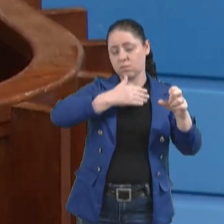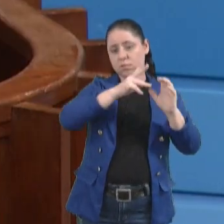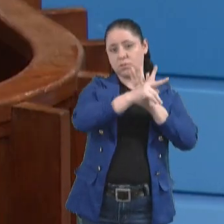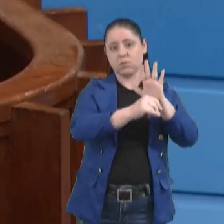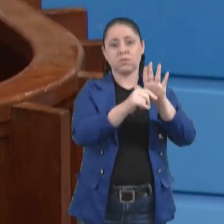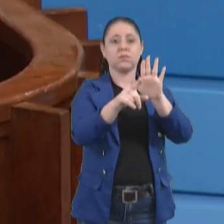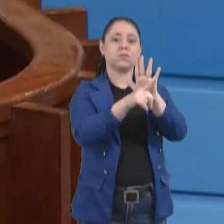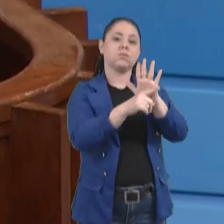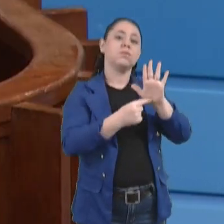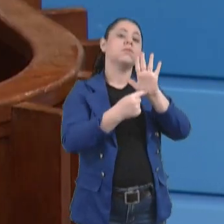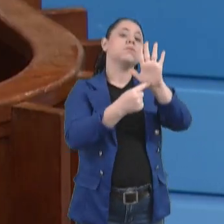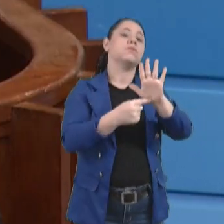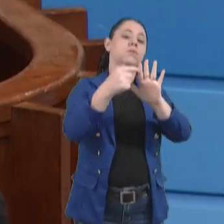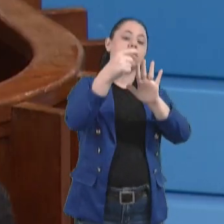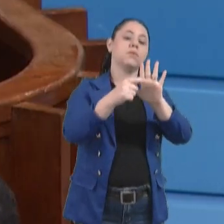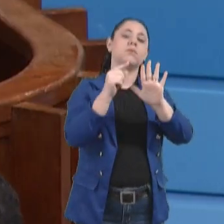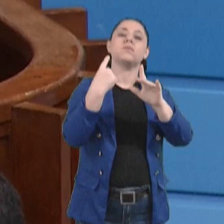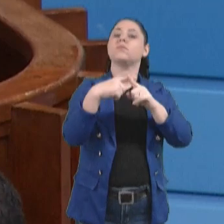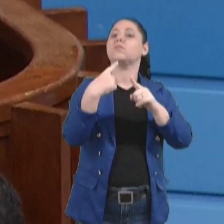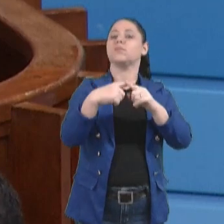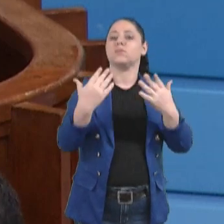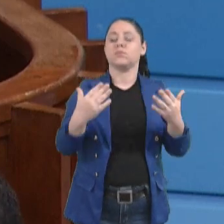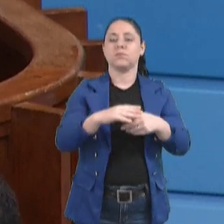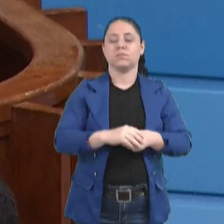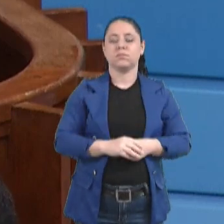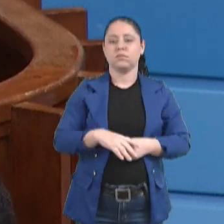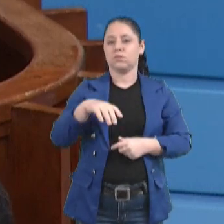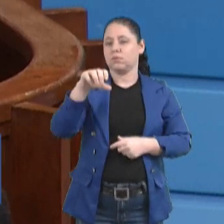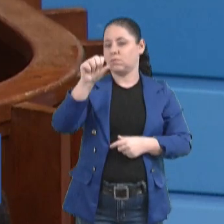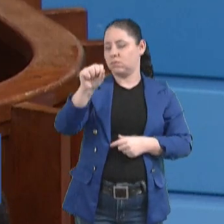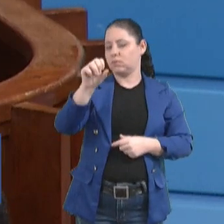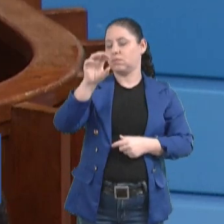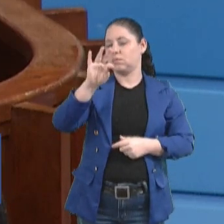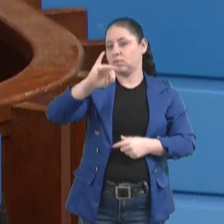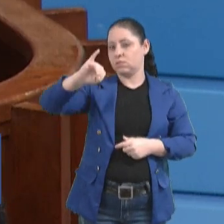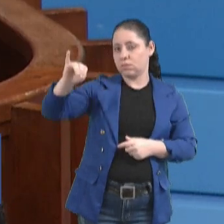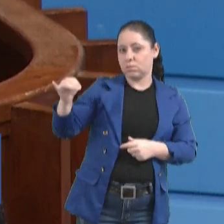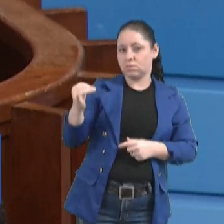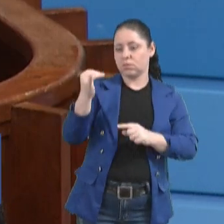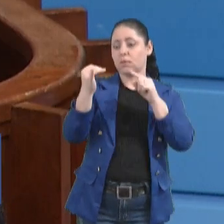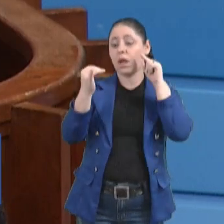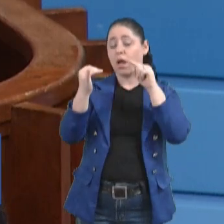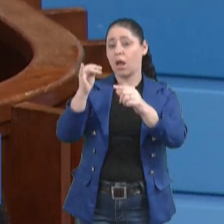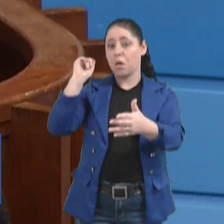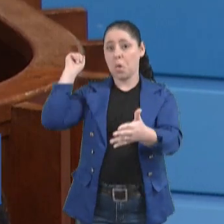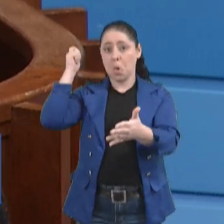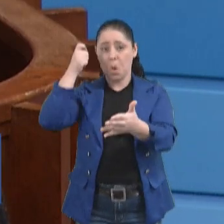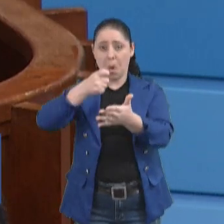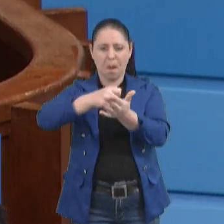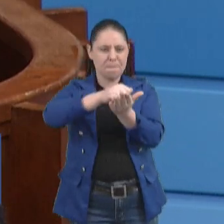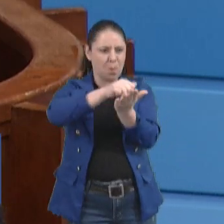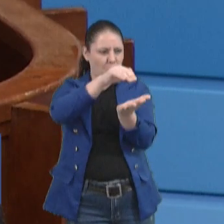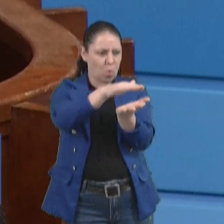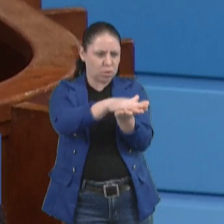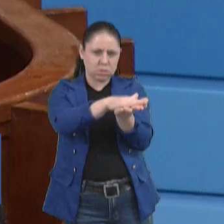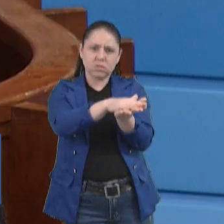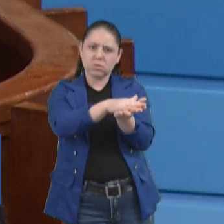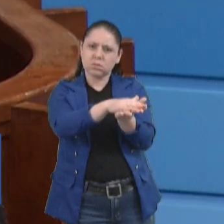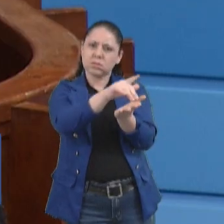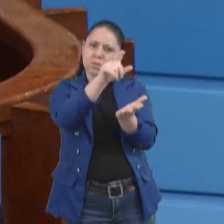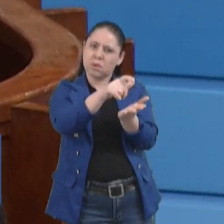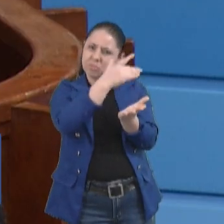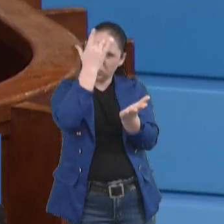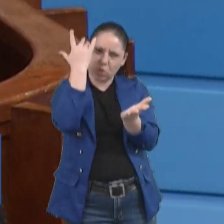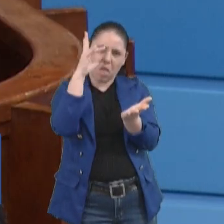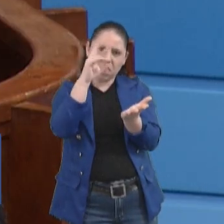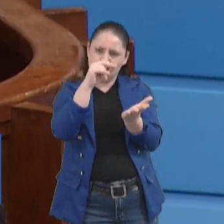projeto que nós apresentamos? Porque o Superior Tribunal de Justiça impôs multa